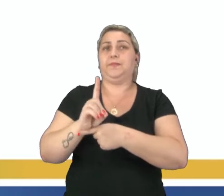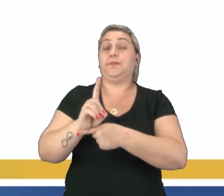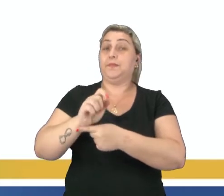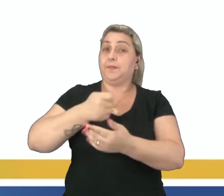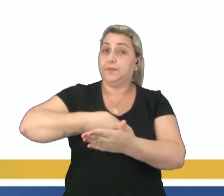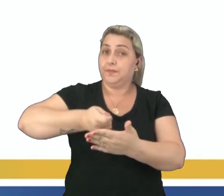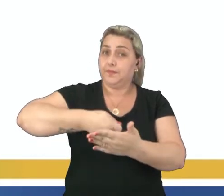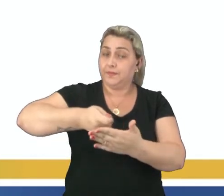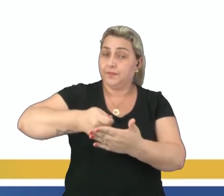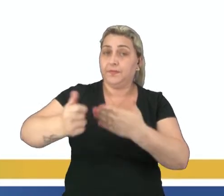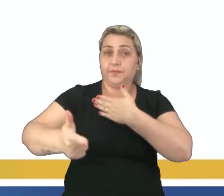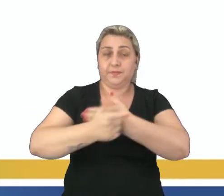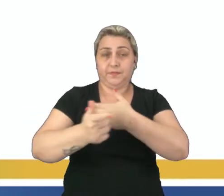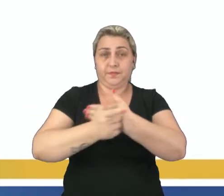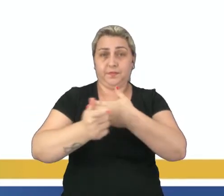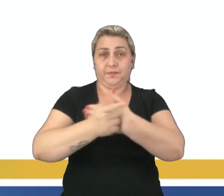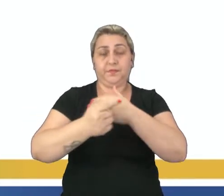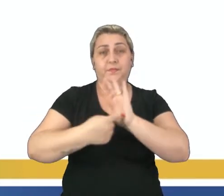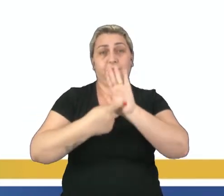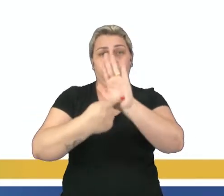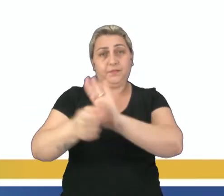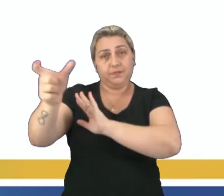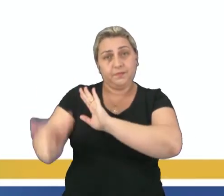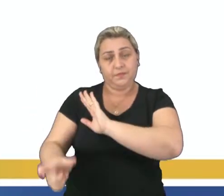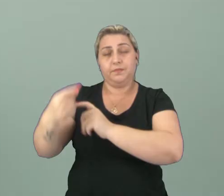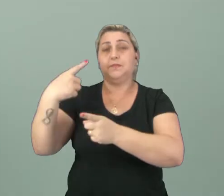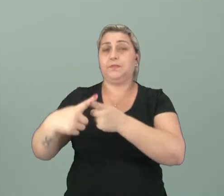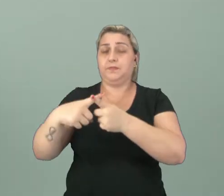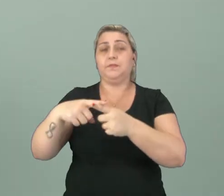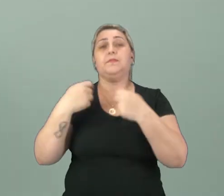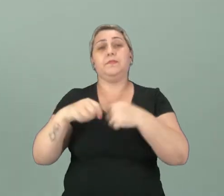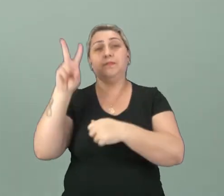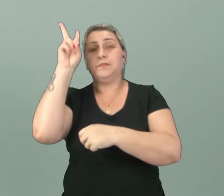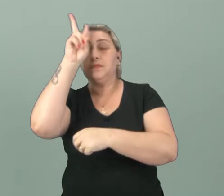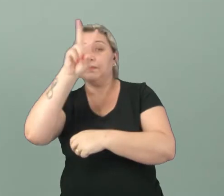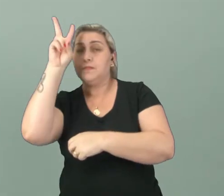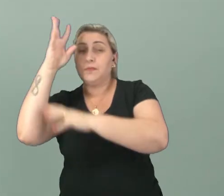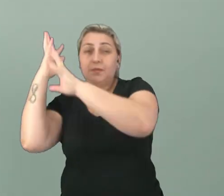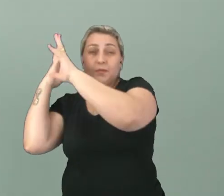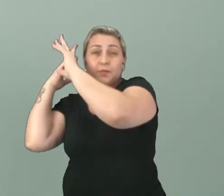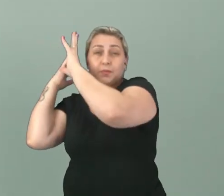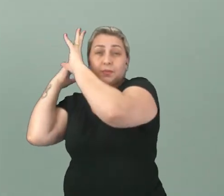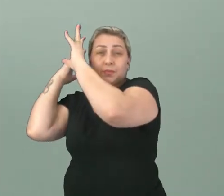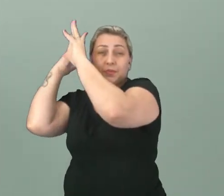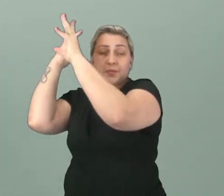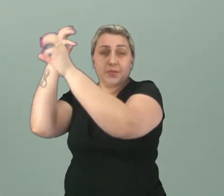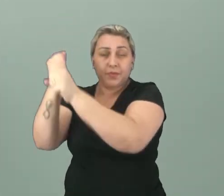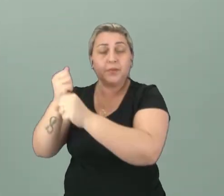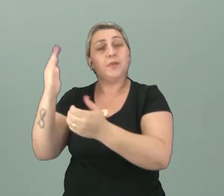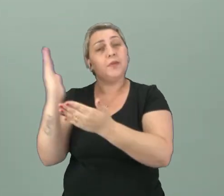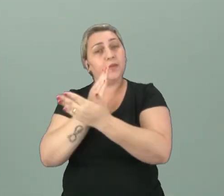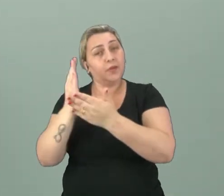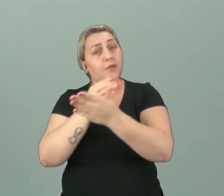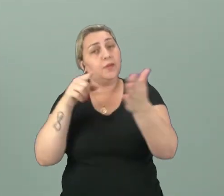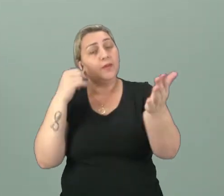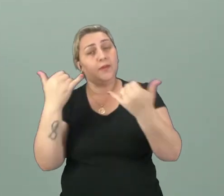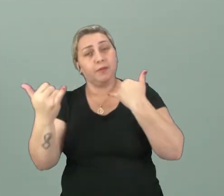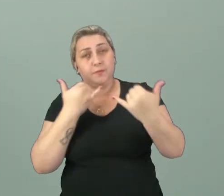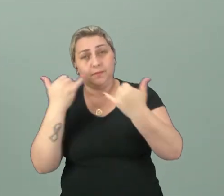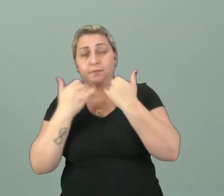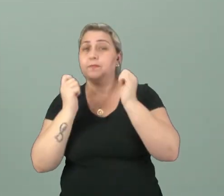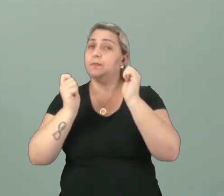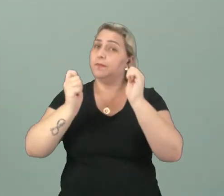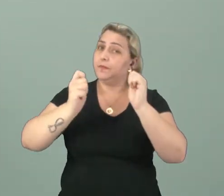de membrana pré-sináptica, tá? Não é nesse momento também que eles vão estabelecer essa ligação, tá? E por